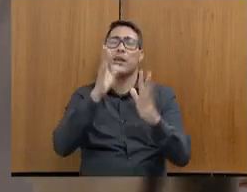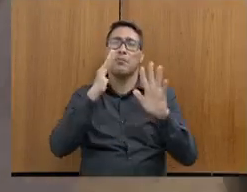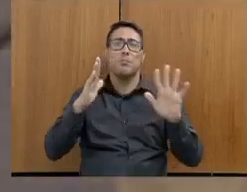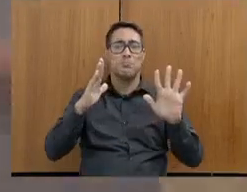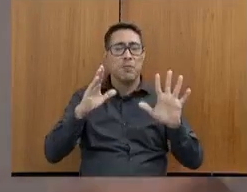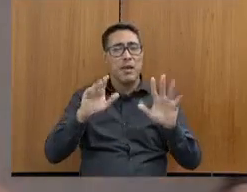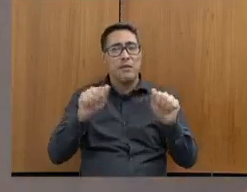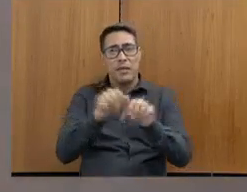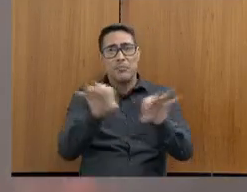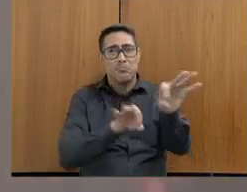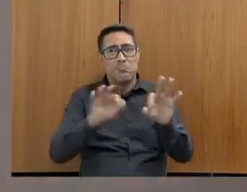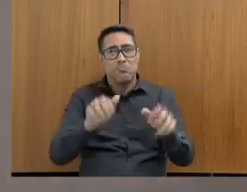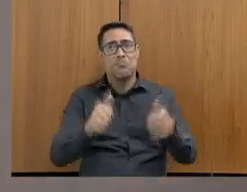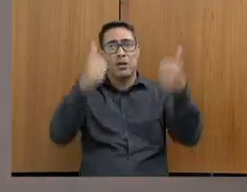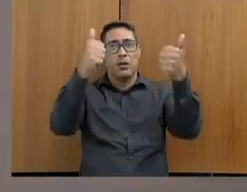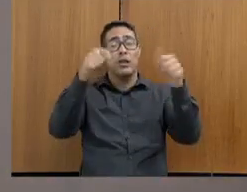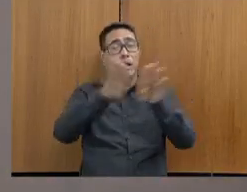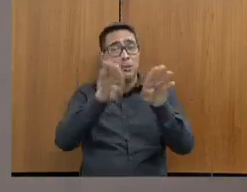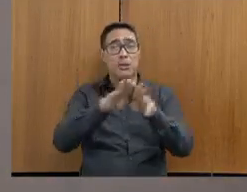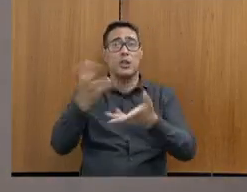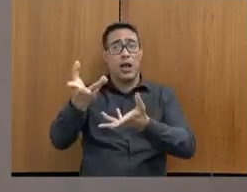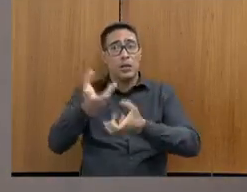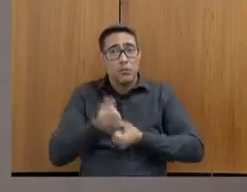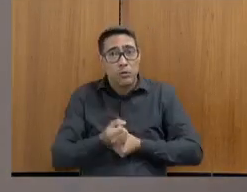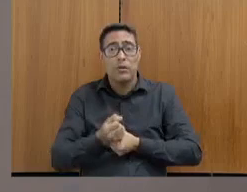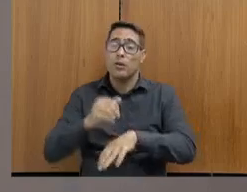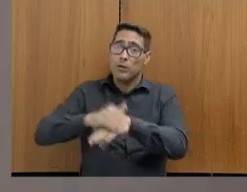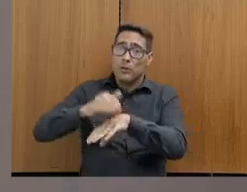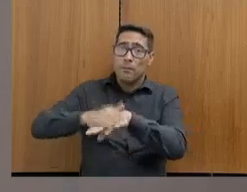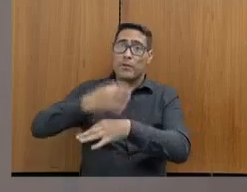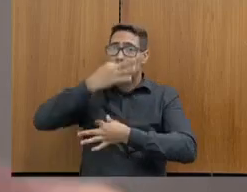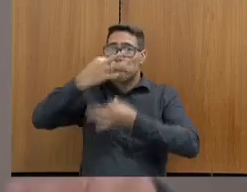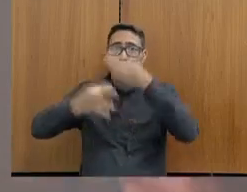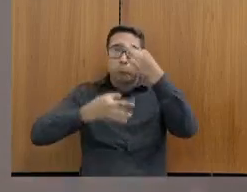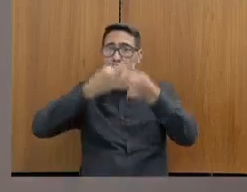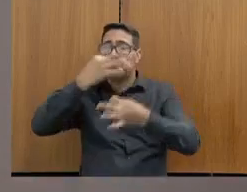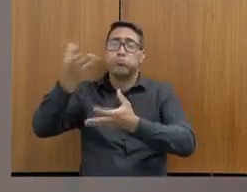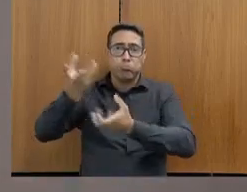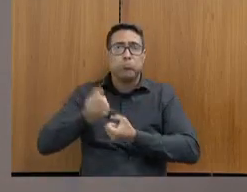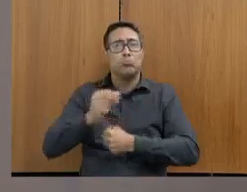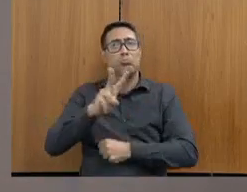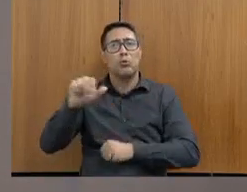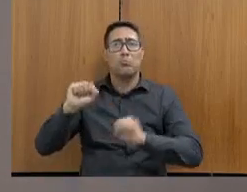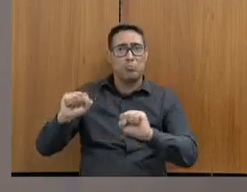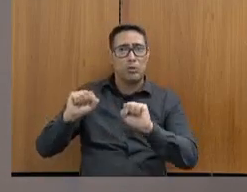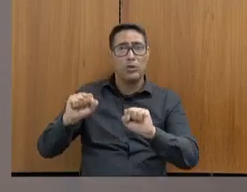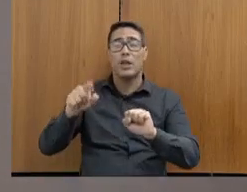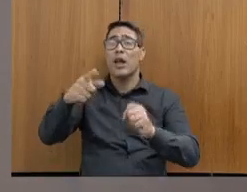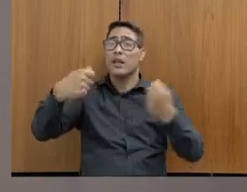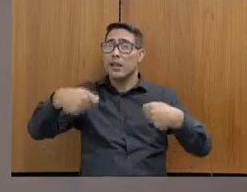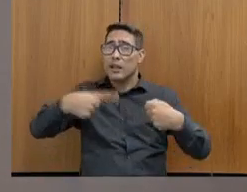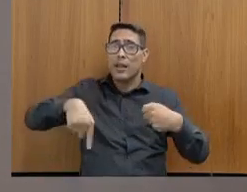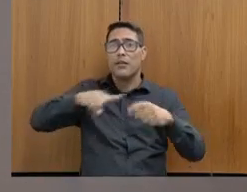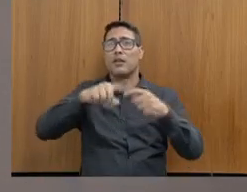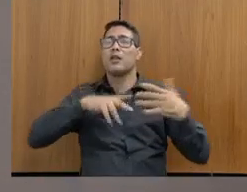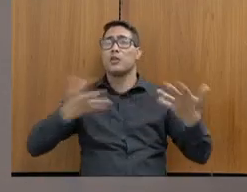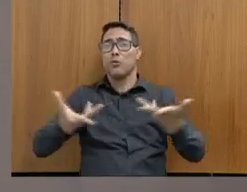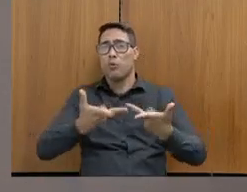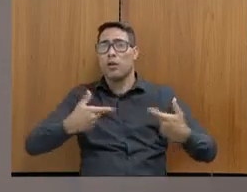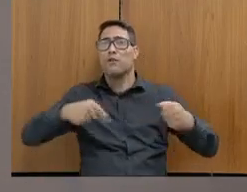estamos à disposição também para recebermos as sugestões Deputado né inclusive quanto essa necessidade qualificação do atendimento